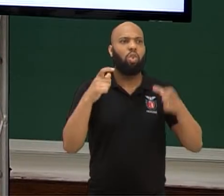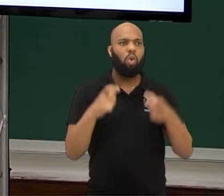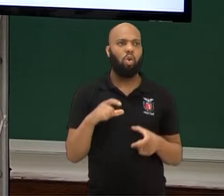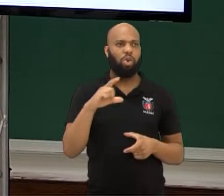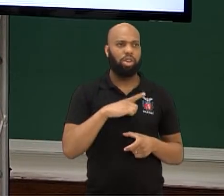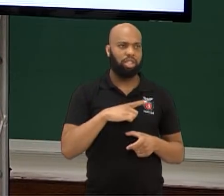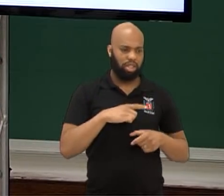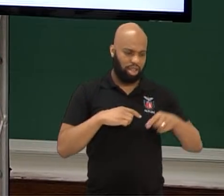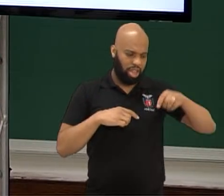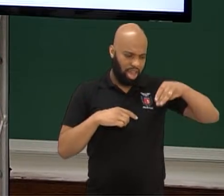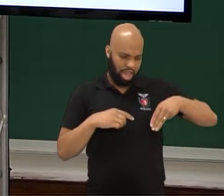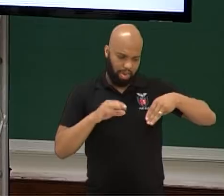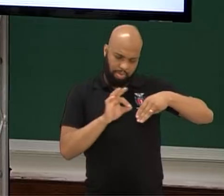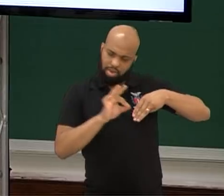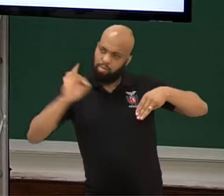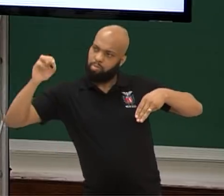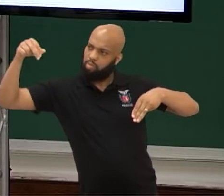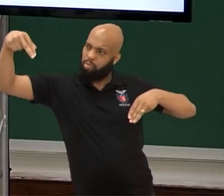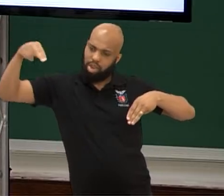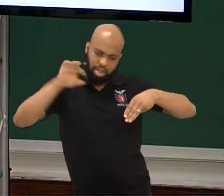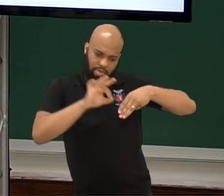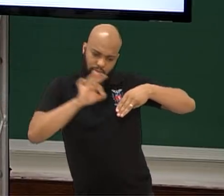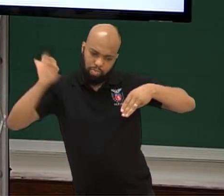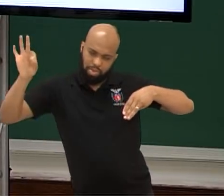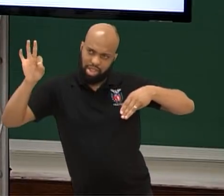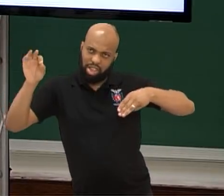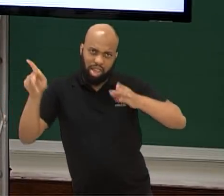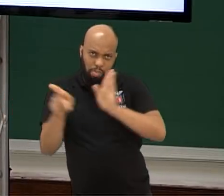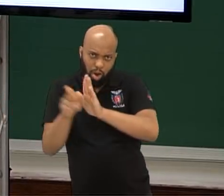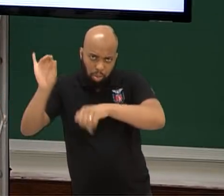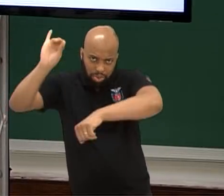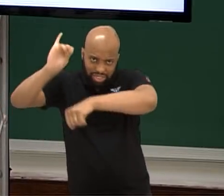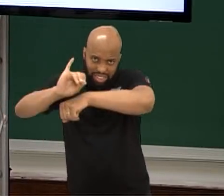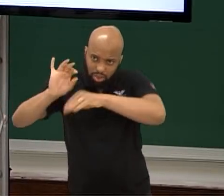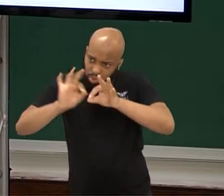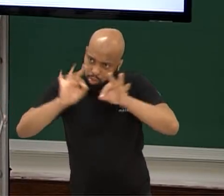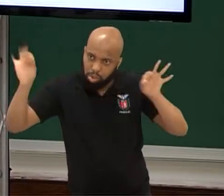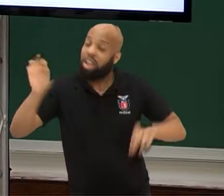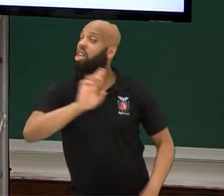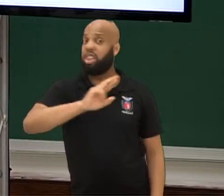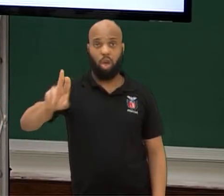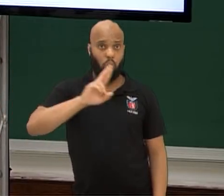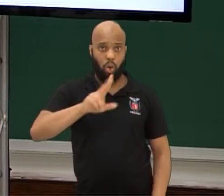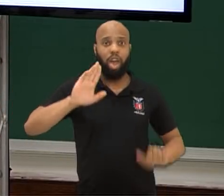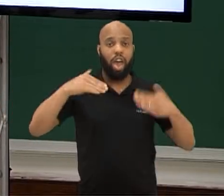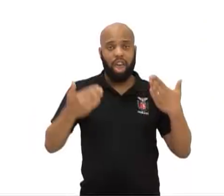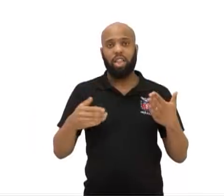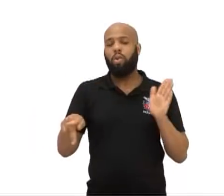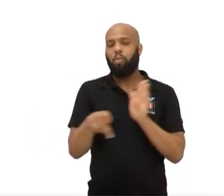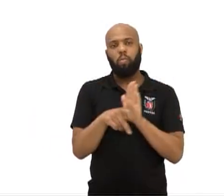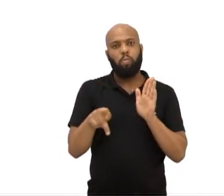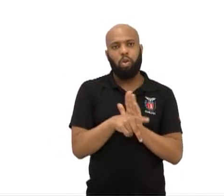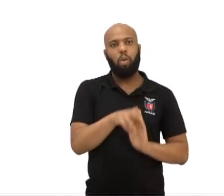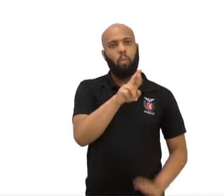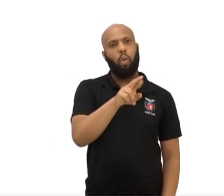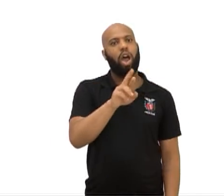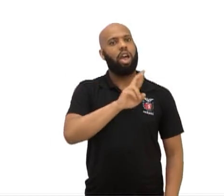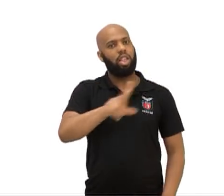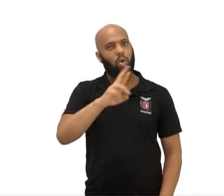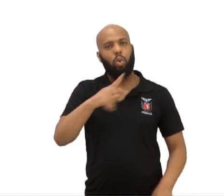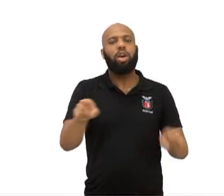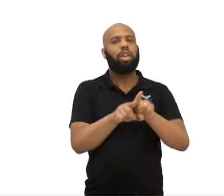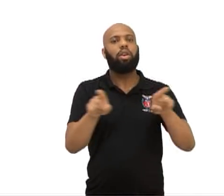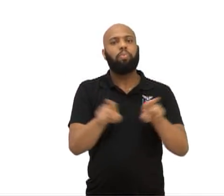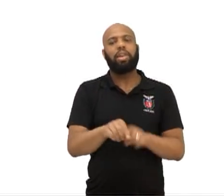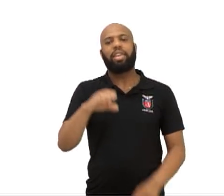ó? MN. Ele não passa pelo centro, então ele não é diâmetro,